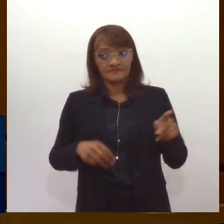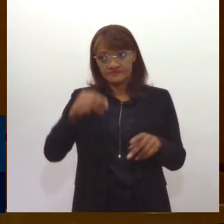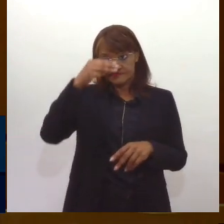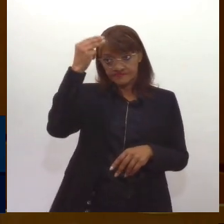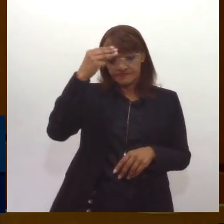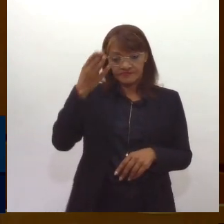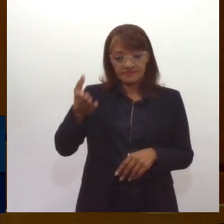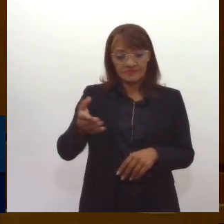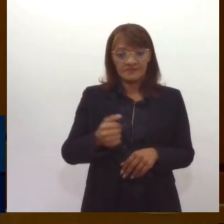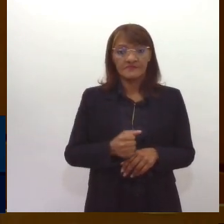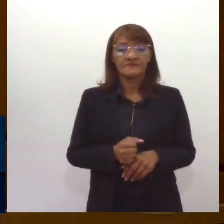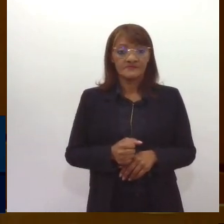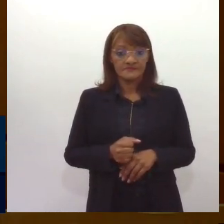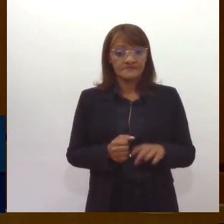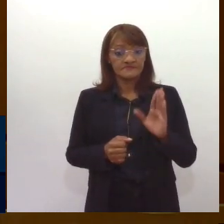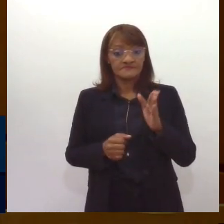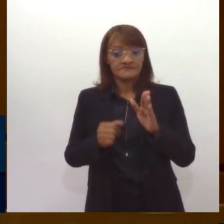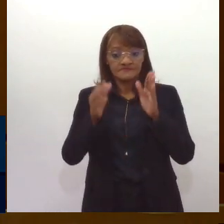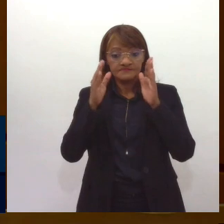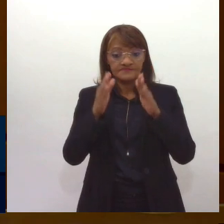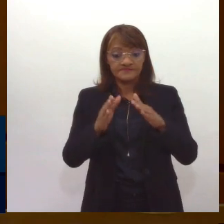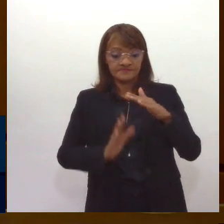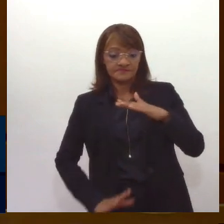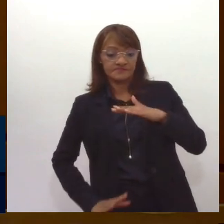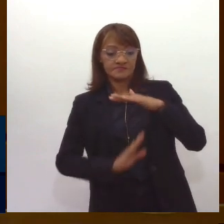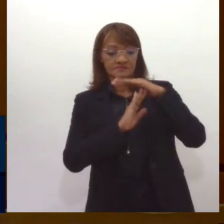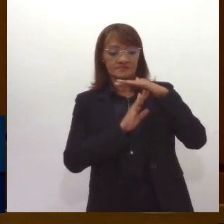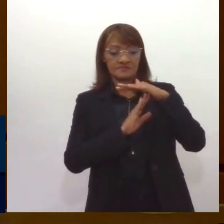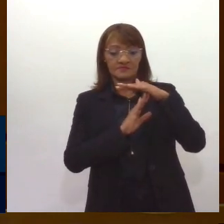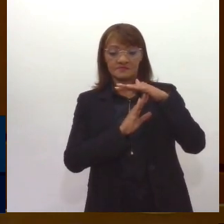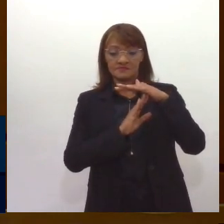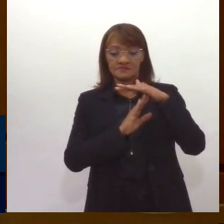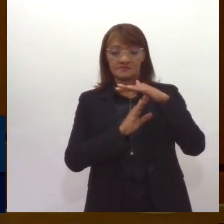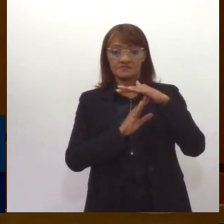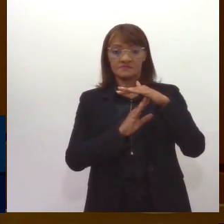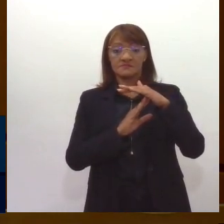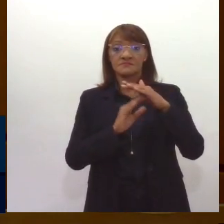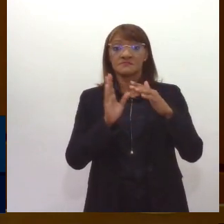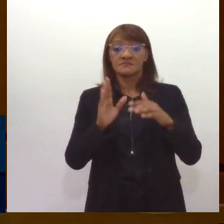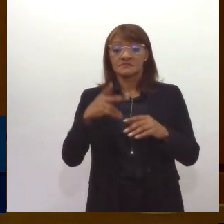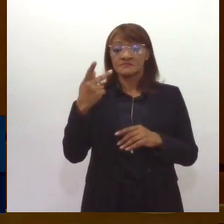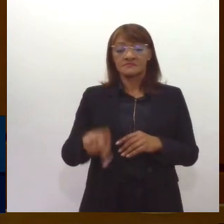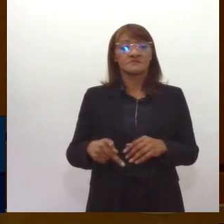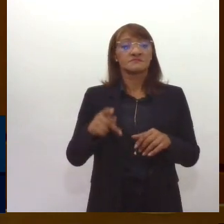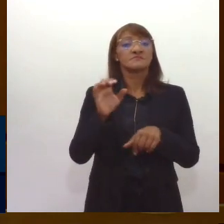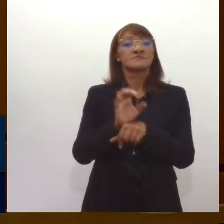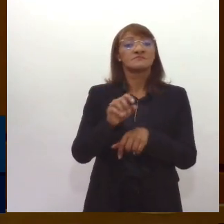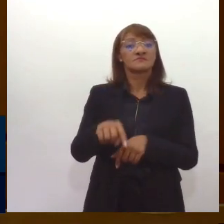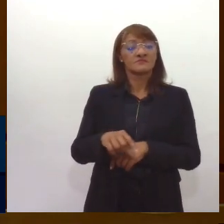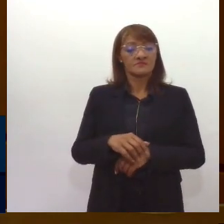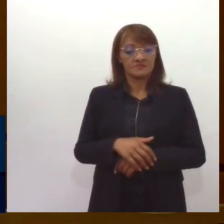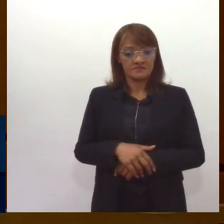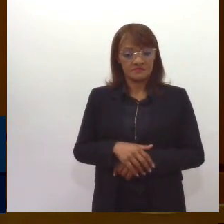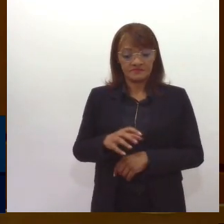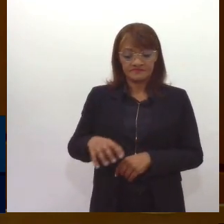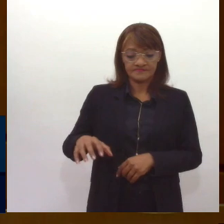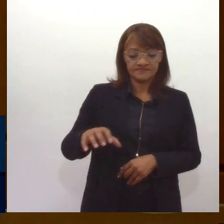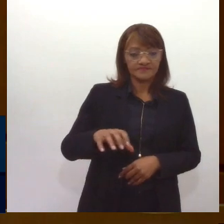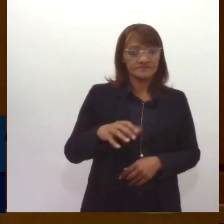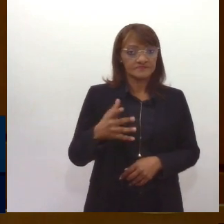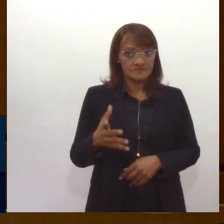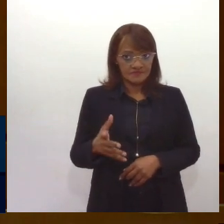sobre os limites territoriais aqui do nosso estado. Eu acho que essa comissão pode ser provocada